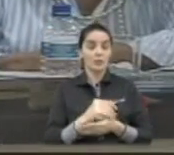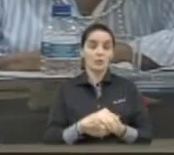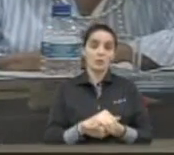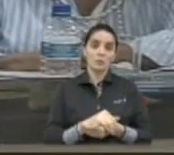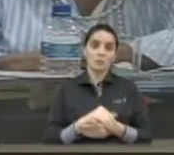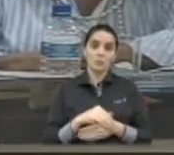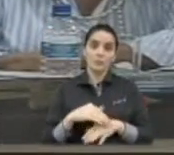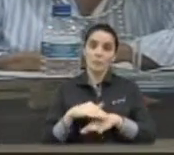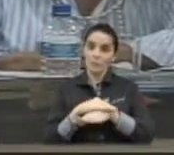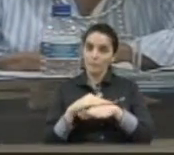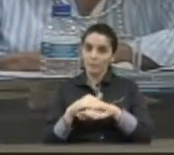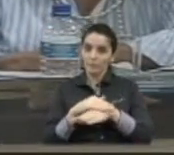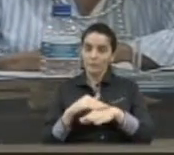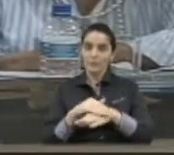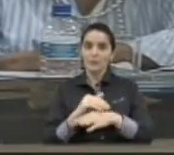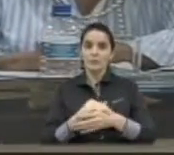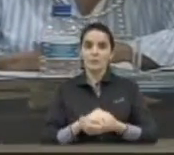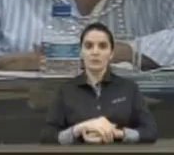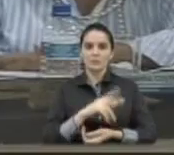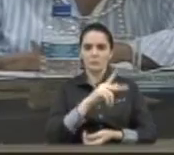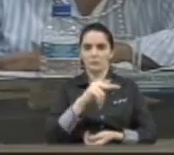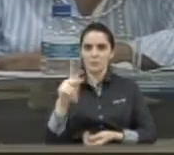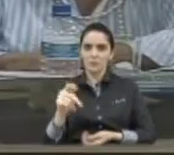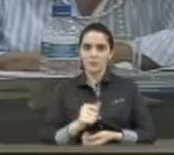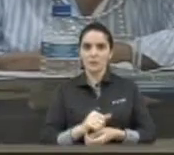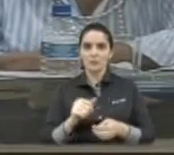comissão, que é o vereador Ronei Costa Martins Silva,